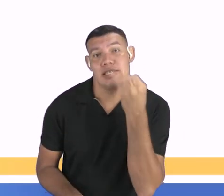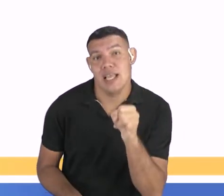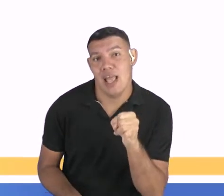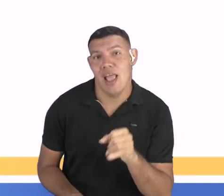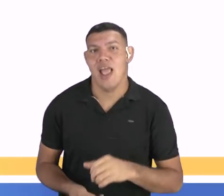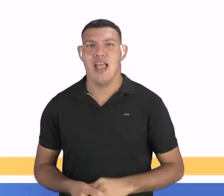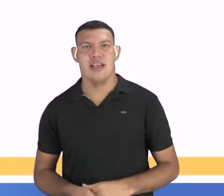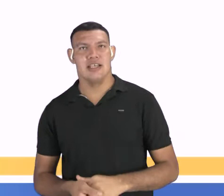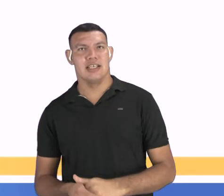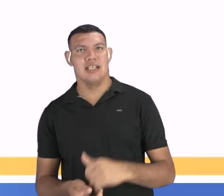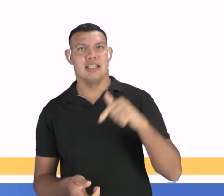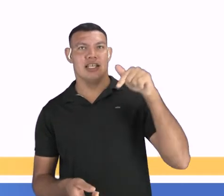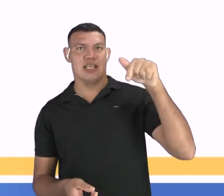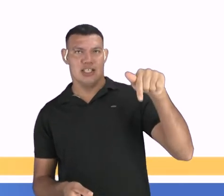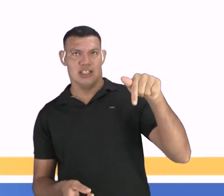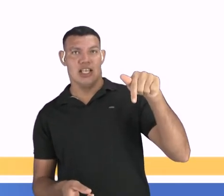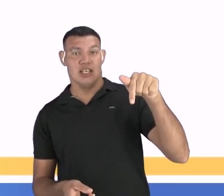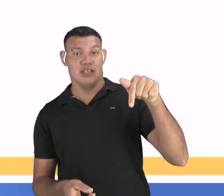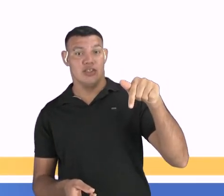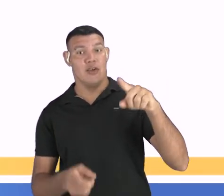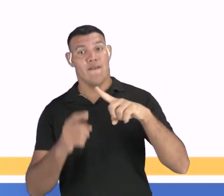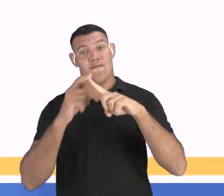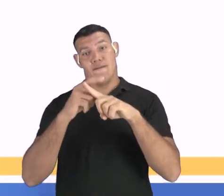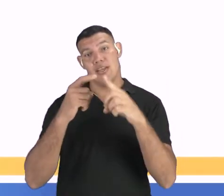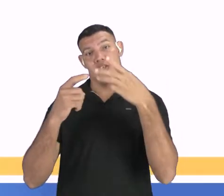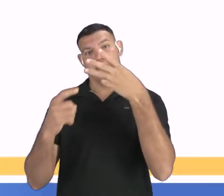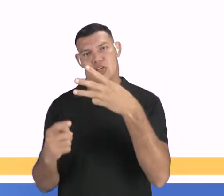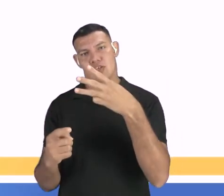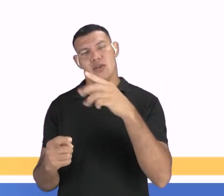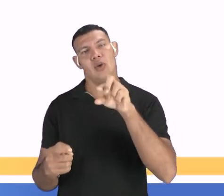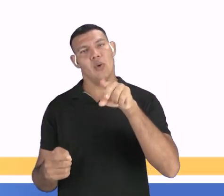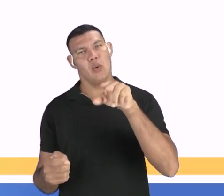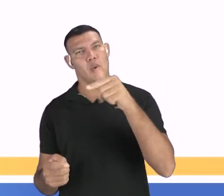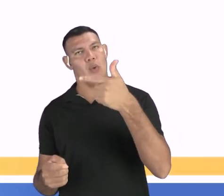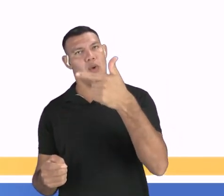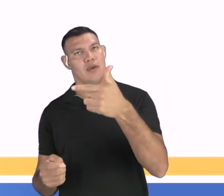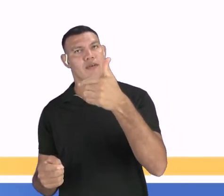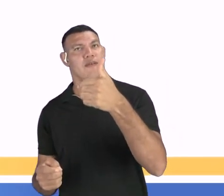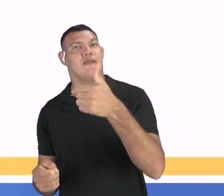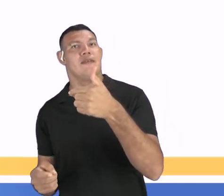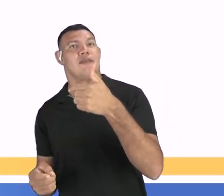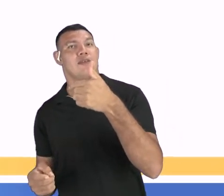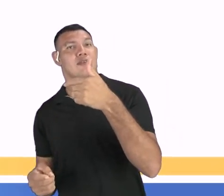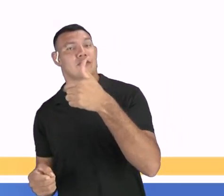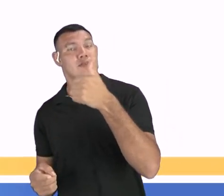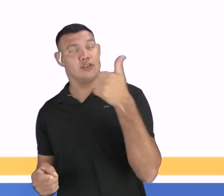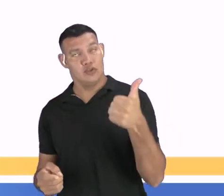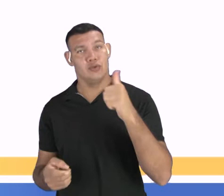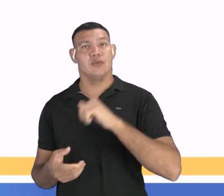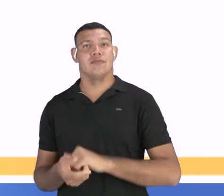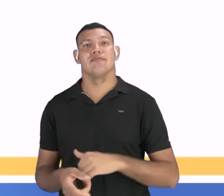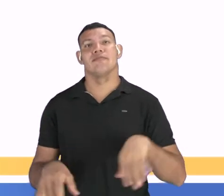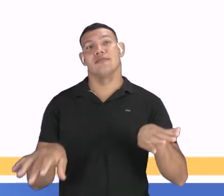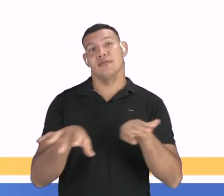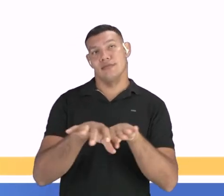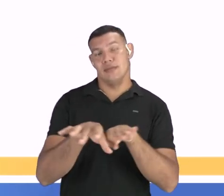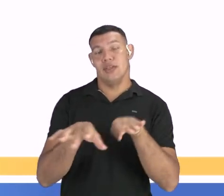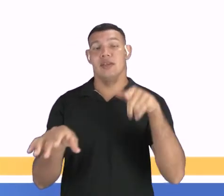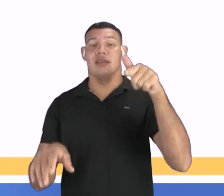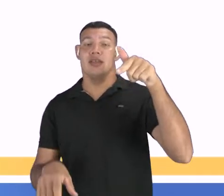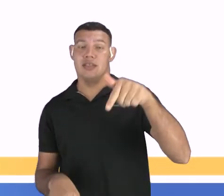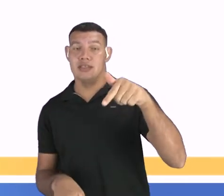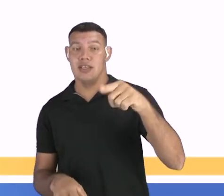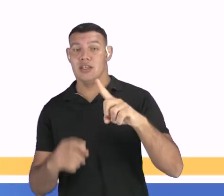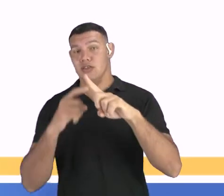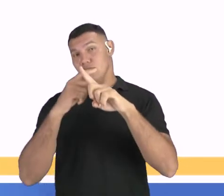fizer 7 vezes 3, não dá 21? Da mesma forma, eu posso fazer 7 vezes 4, que dá 28. E assim por diante, né? 7